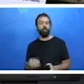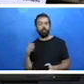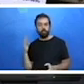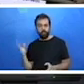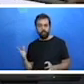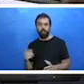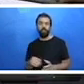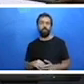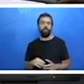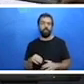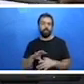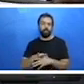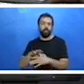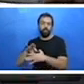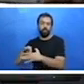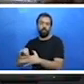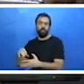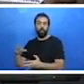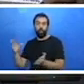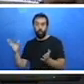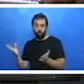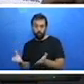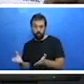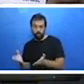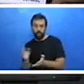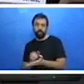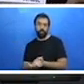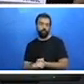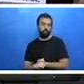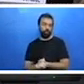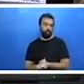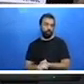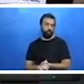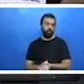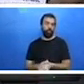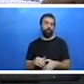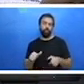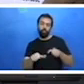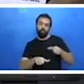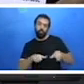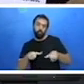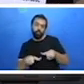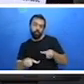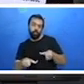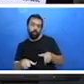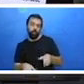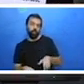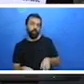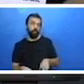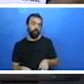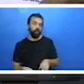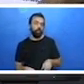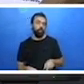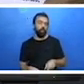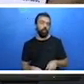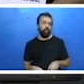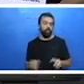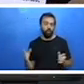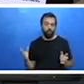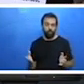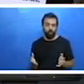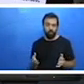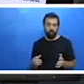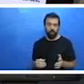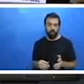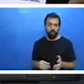cordel em nossos dias continua a viver com a tecnologia, aprendeu a conviver, deixou de andar na feira, ele